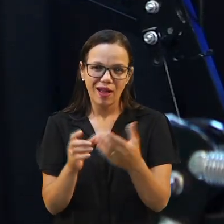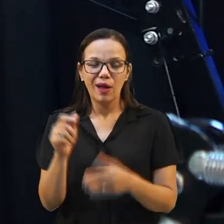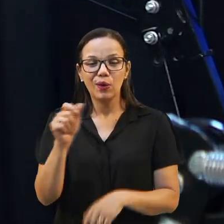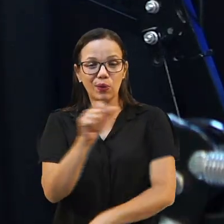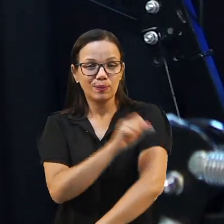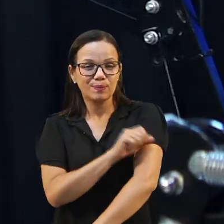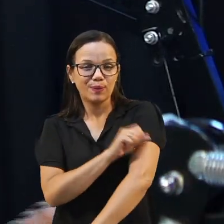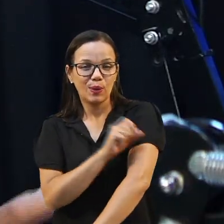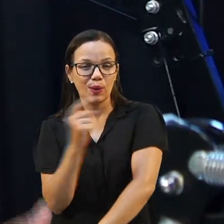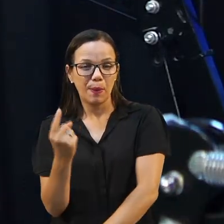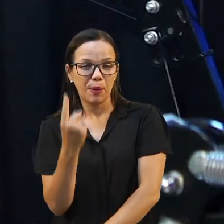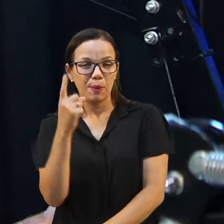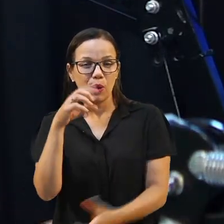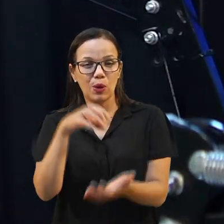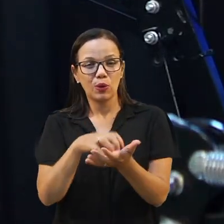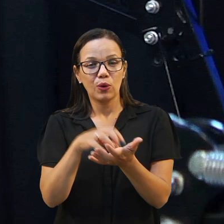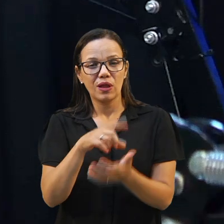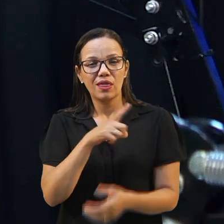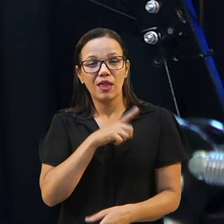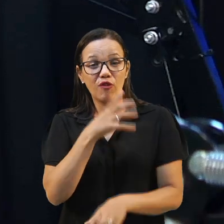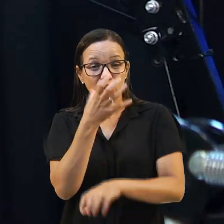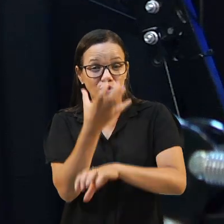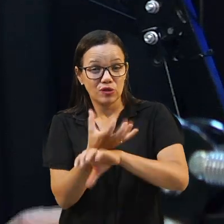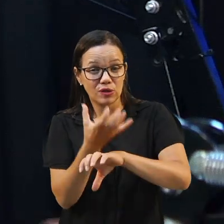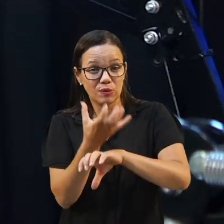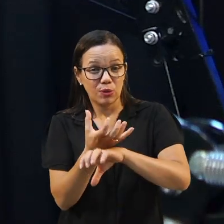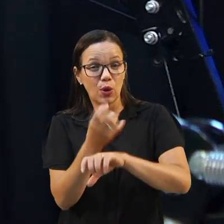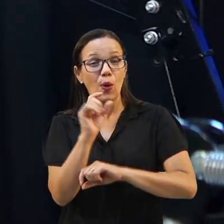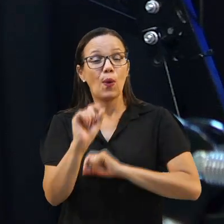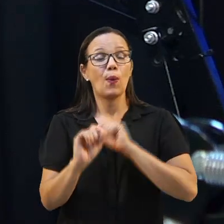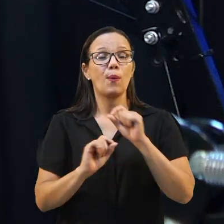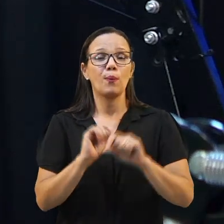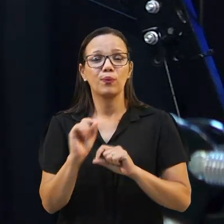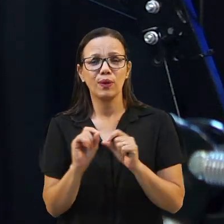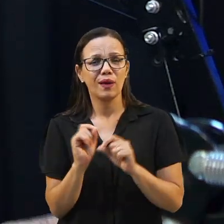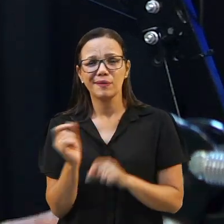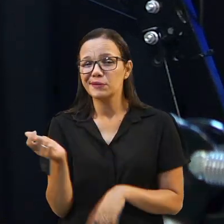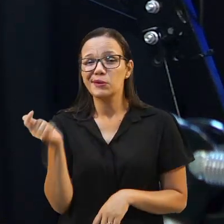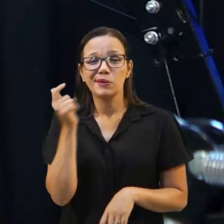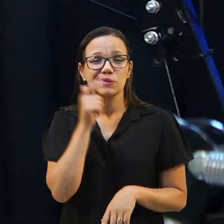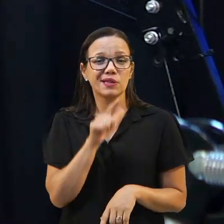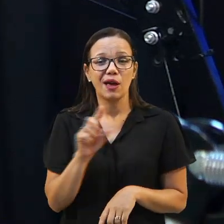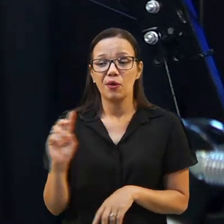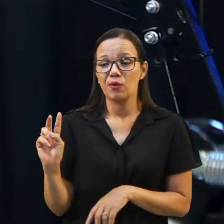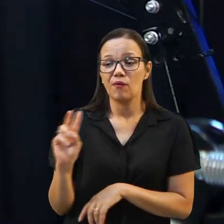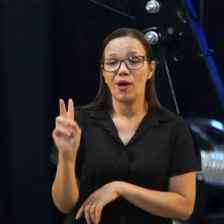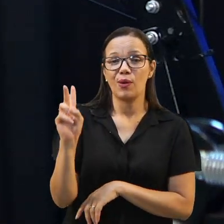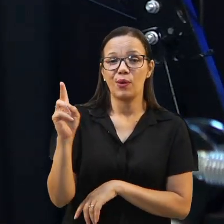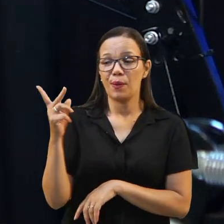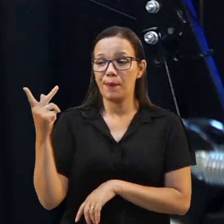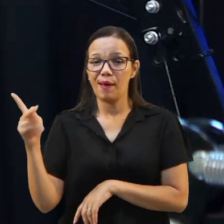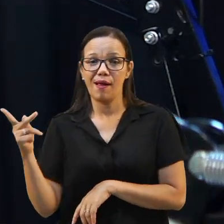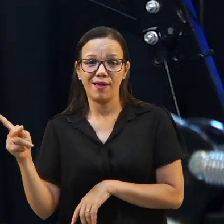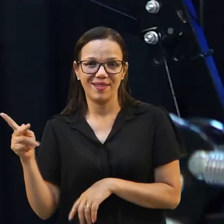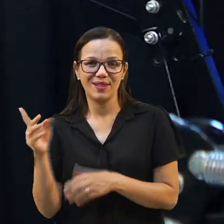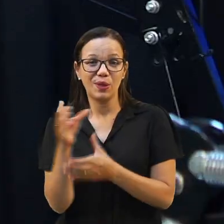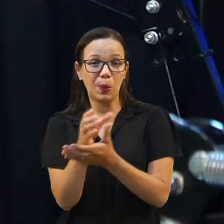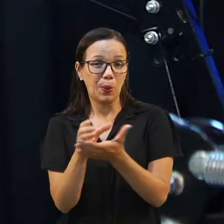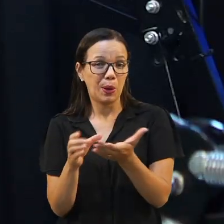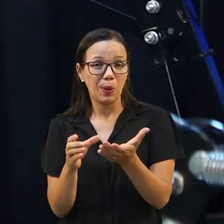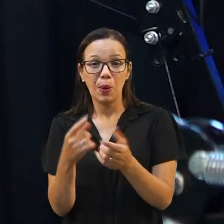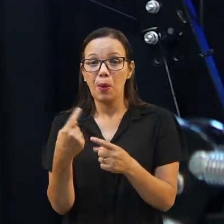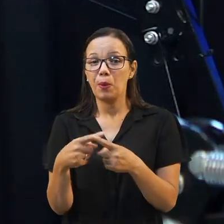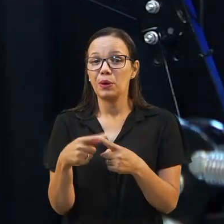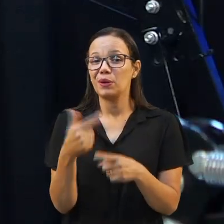turma teve muitas disciplinas que eles não tiveram valor para eles no currículo, porque não